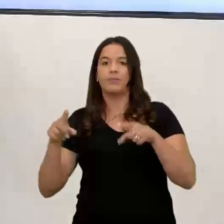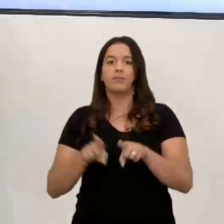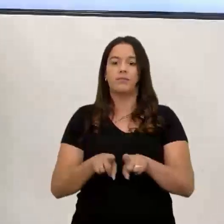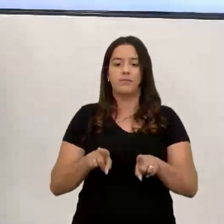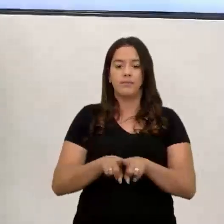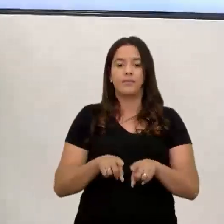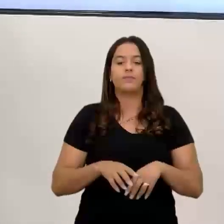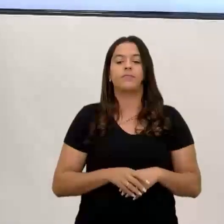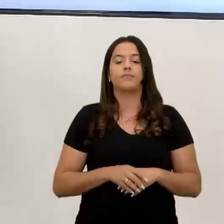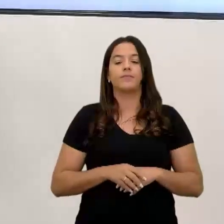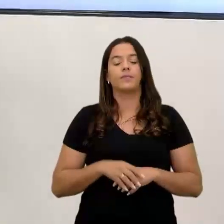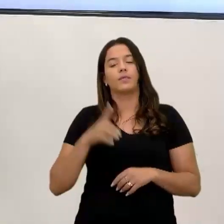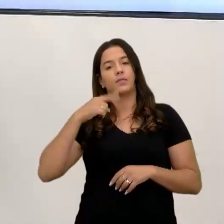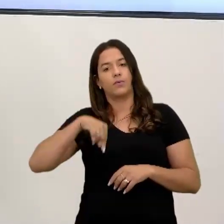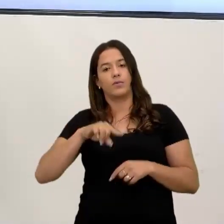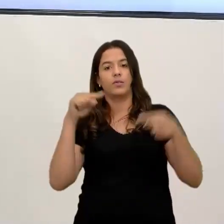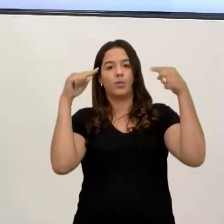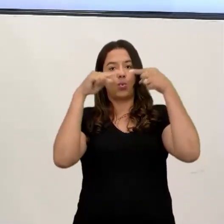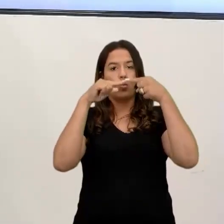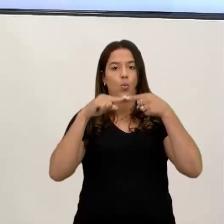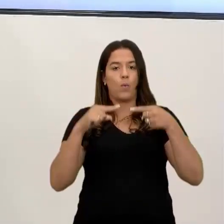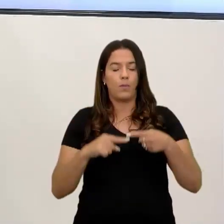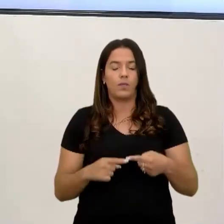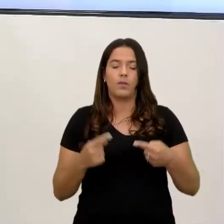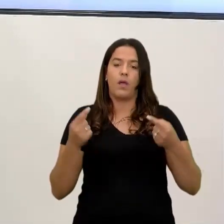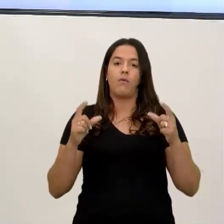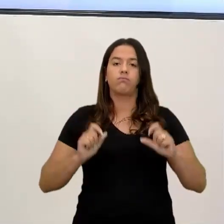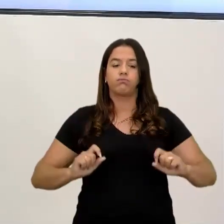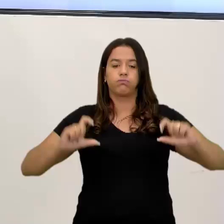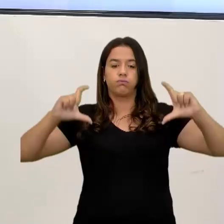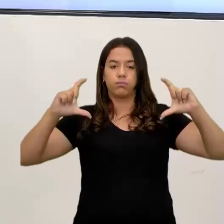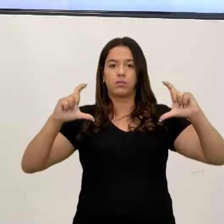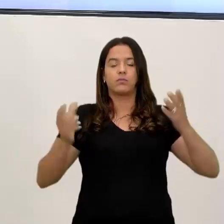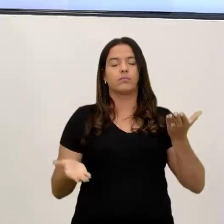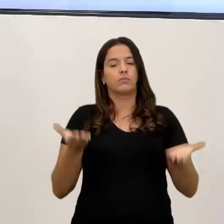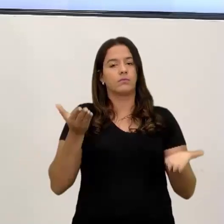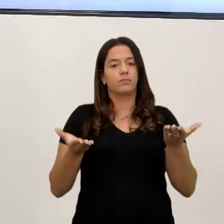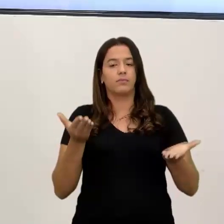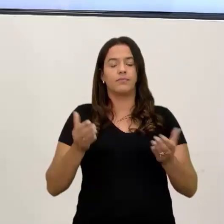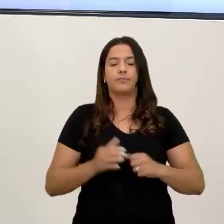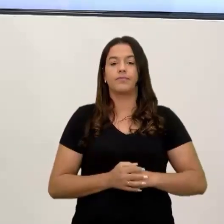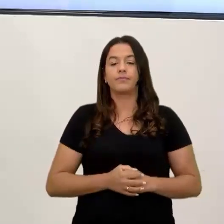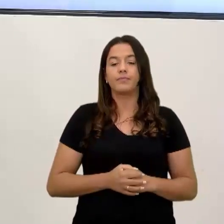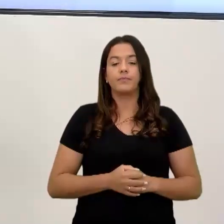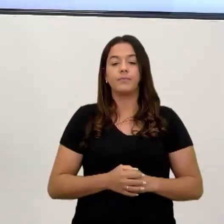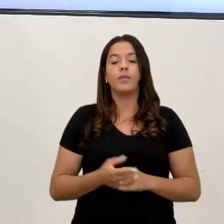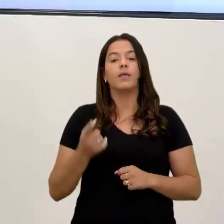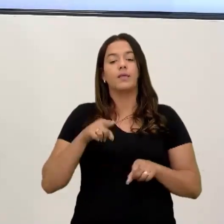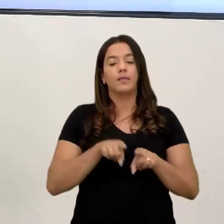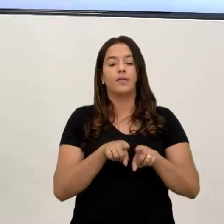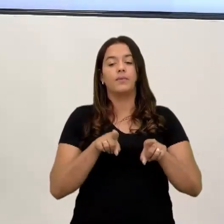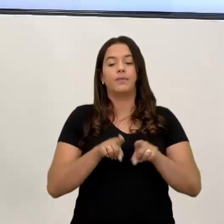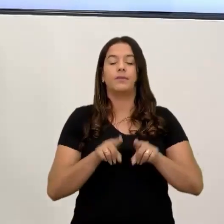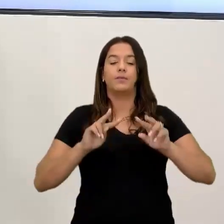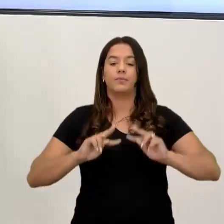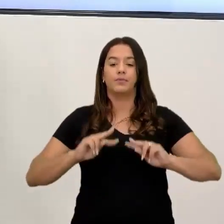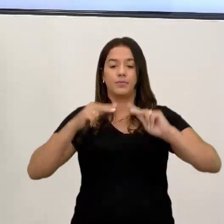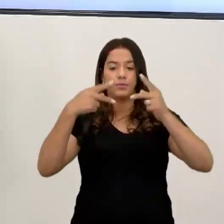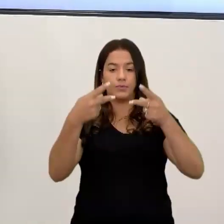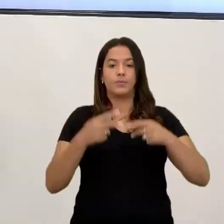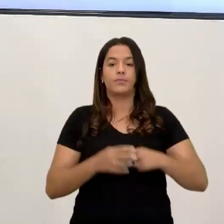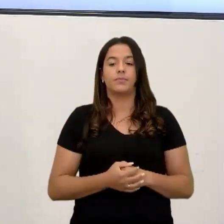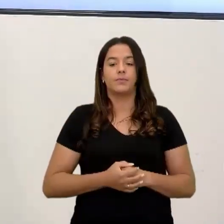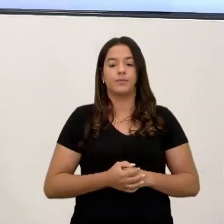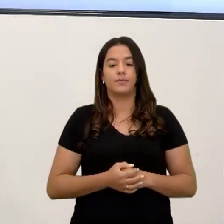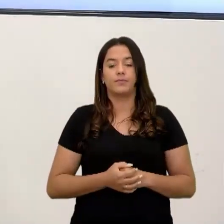gente diz que a gente está relacionando duas grandezas, duas coisas, né? Neste caso, a gente está multiplicando, né, um pelo outro.